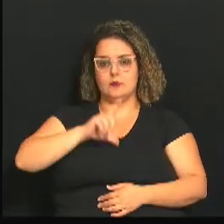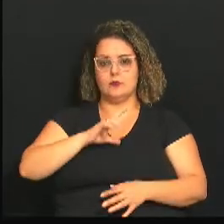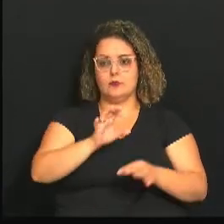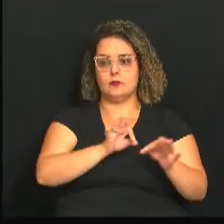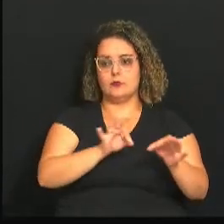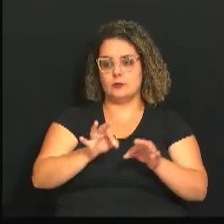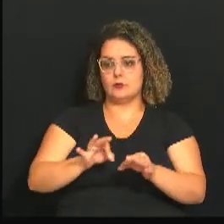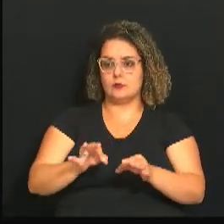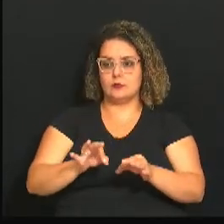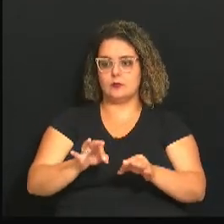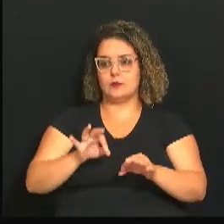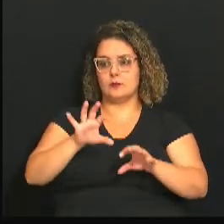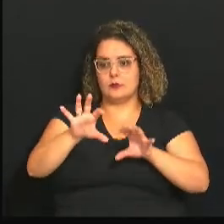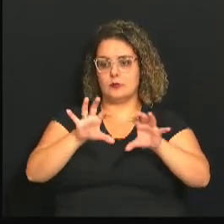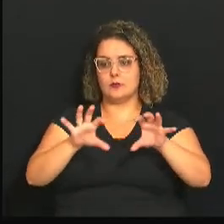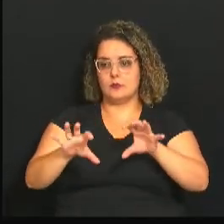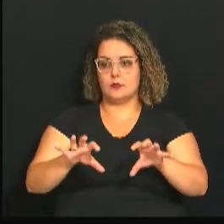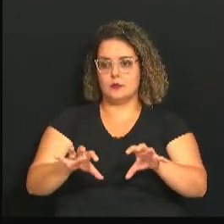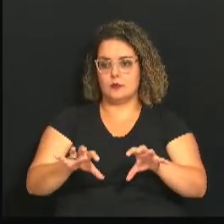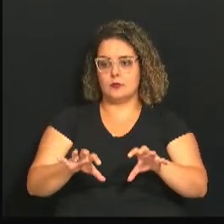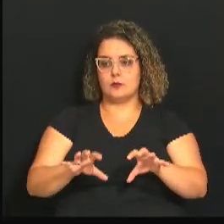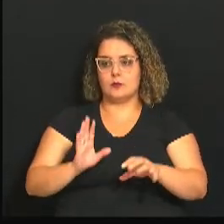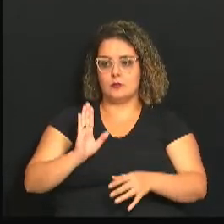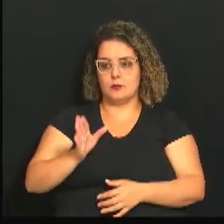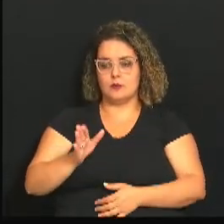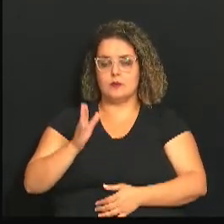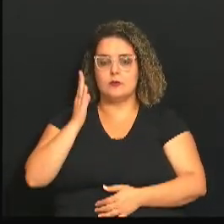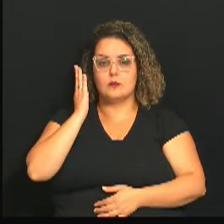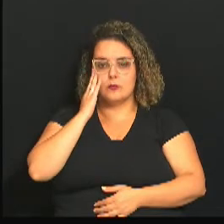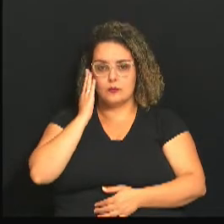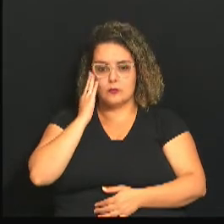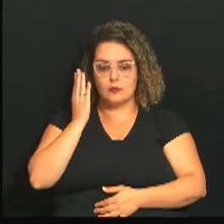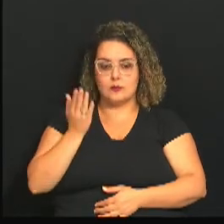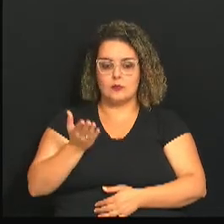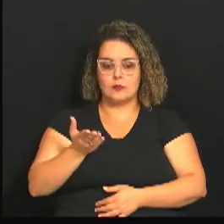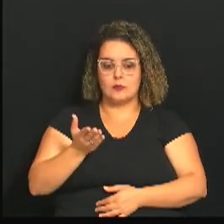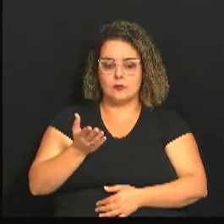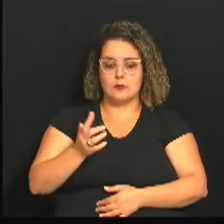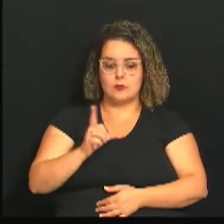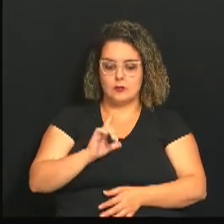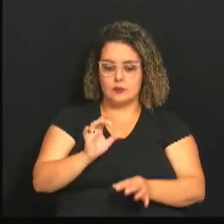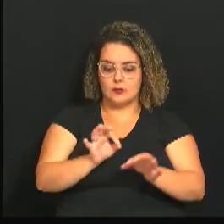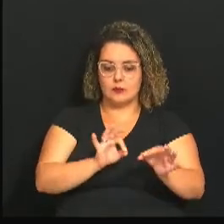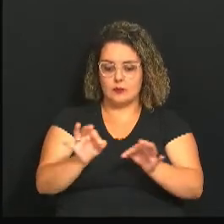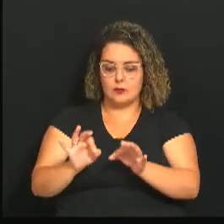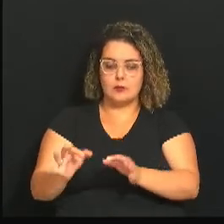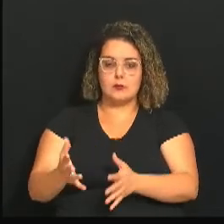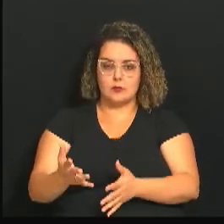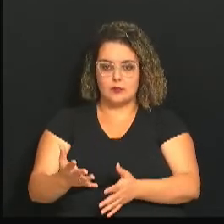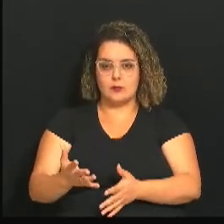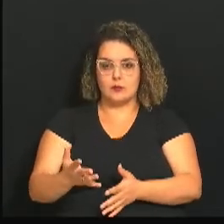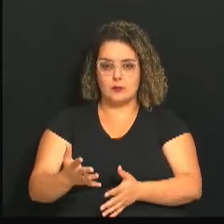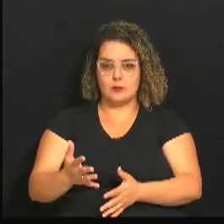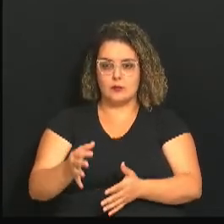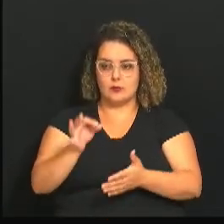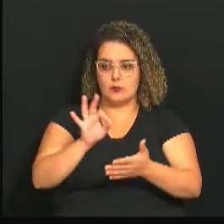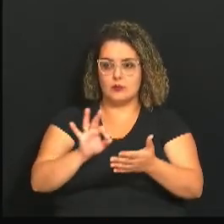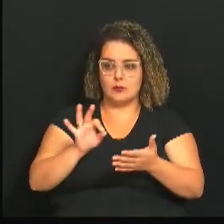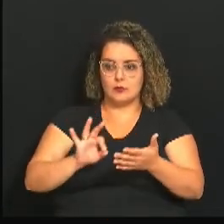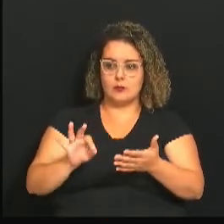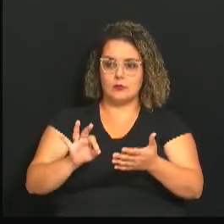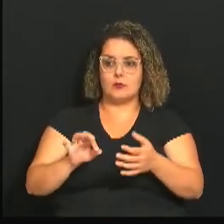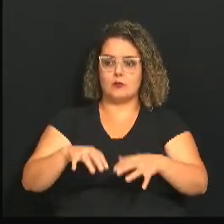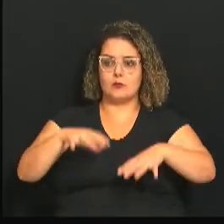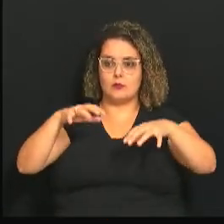foram mapeados. Né? O plano diretor já detectou, né? Existem projetos para corrigir essas